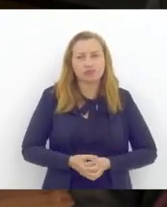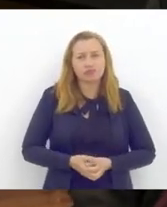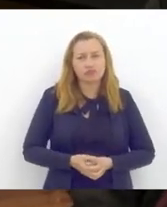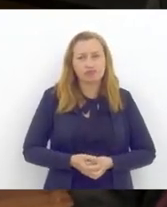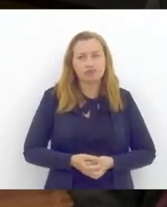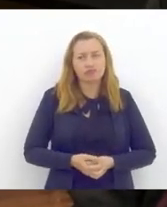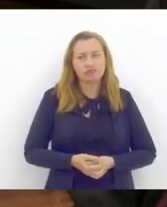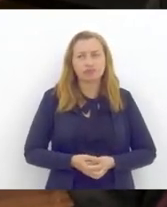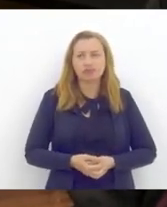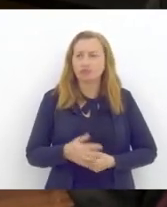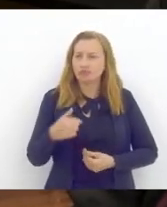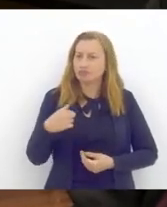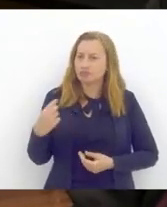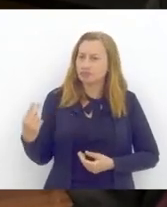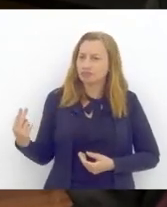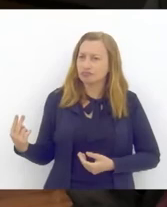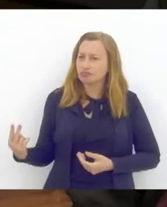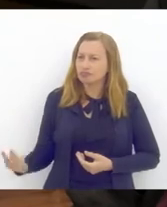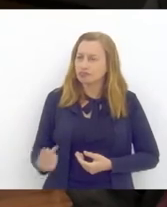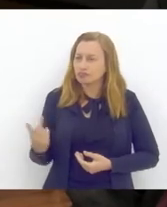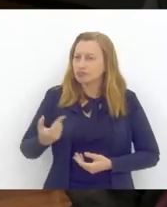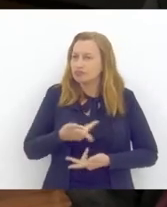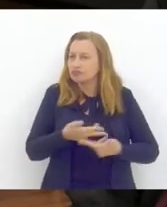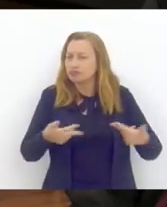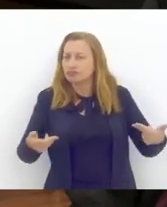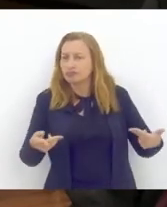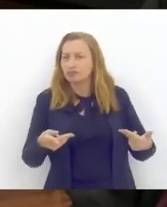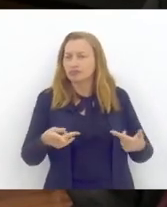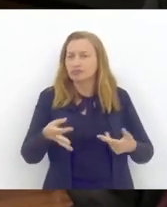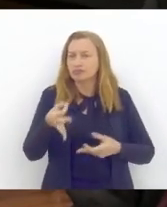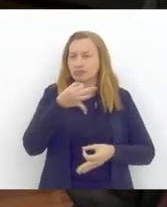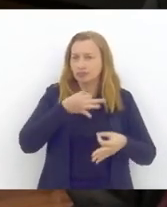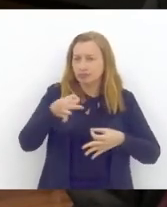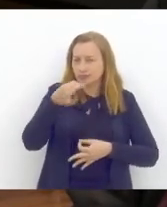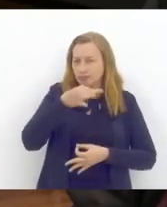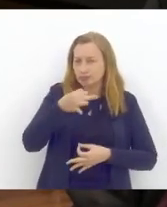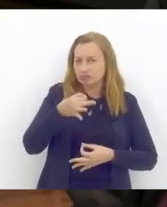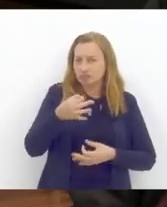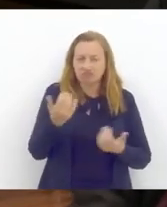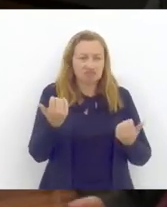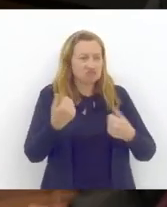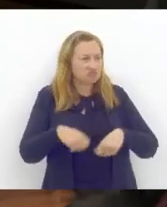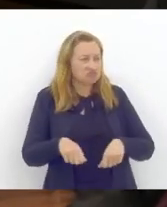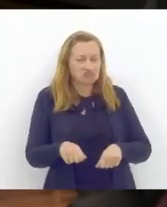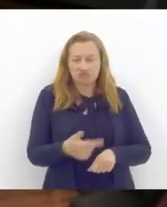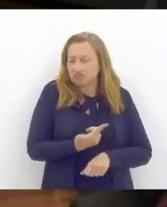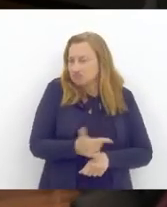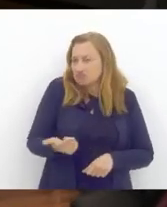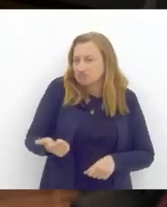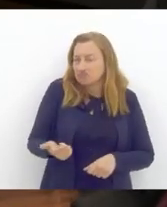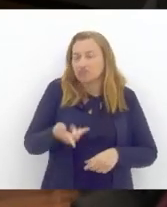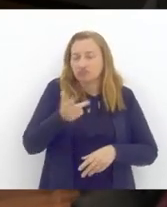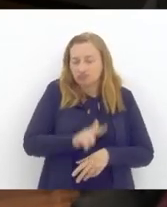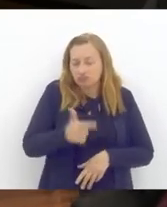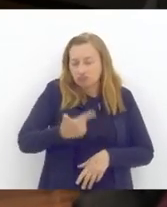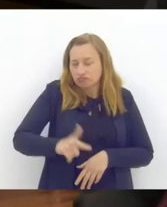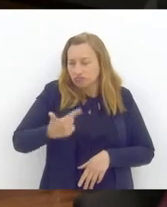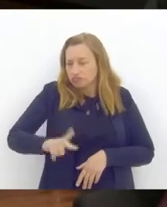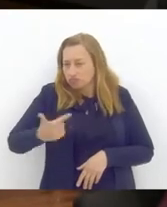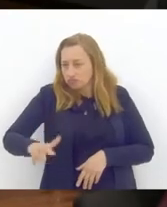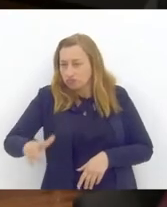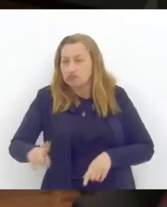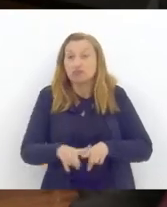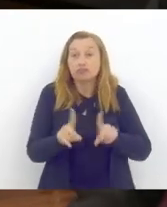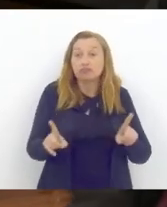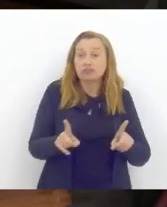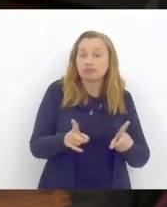Eu fui contemplado com várias falas aí que não tem necessidade da gente estar repetindo, mas